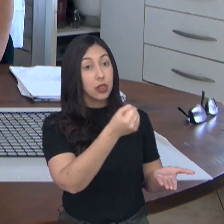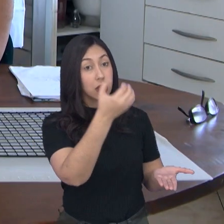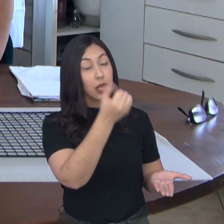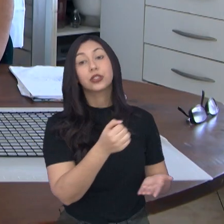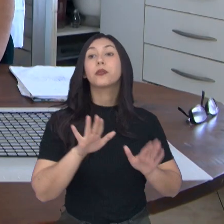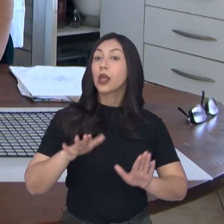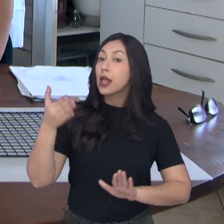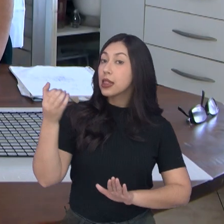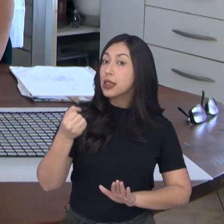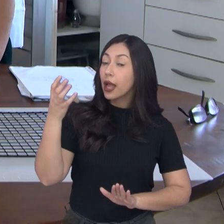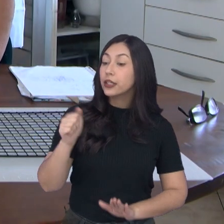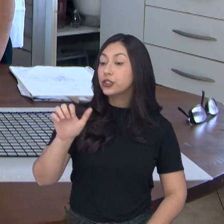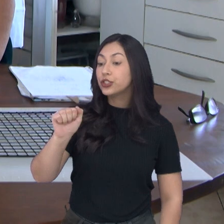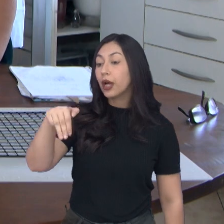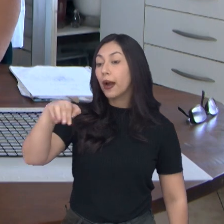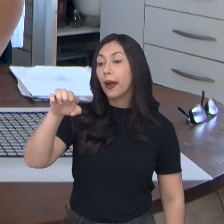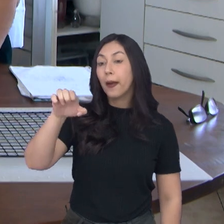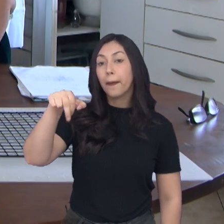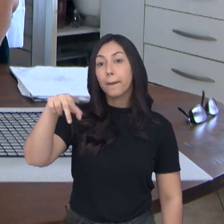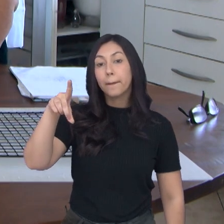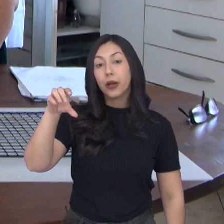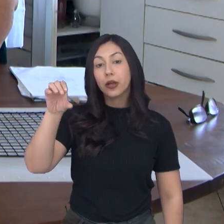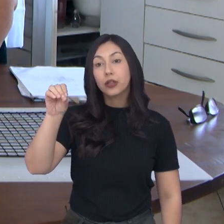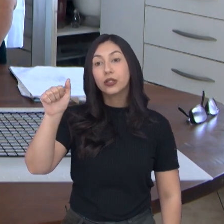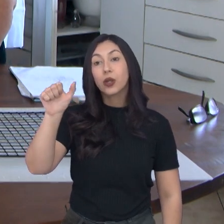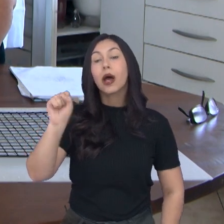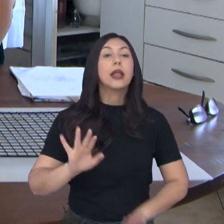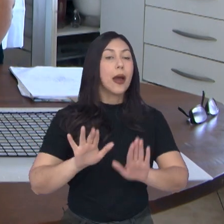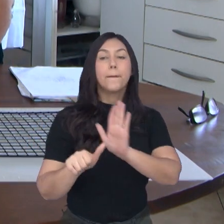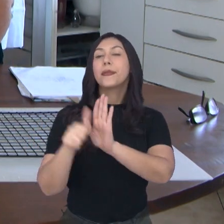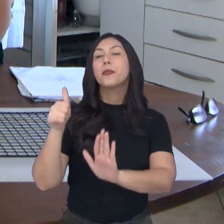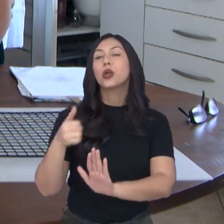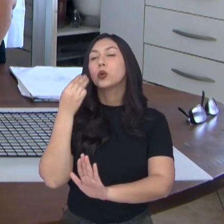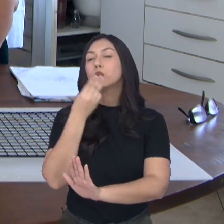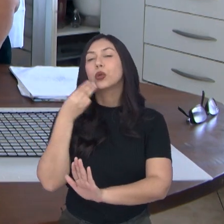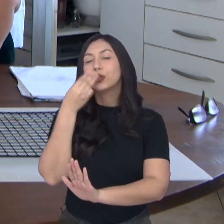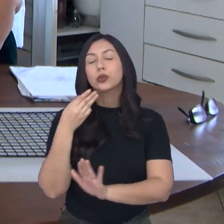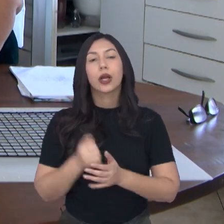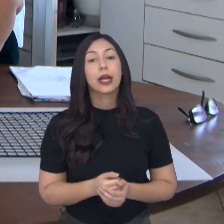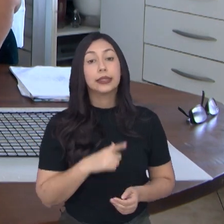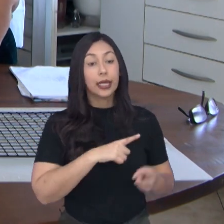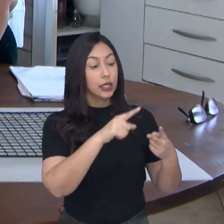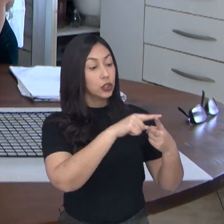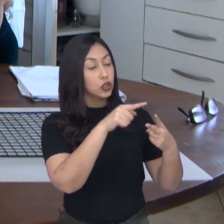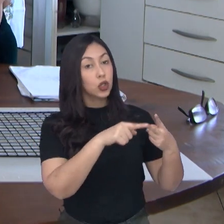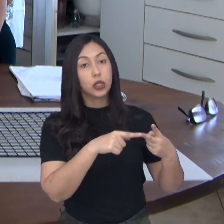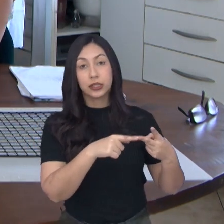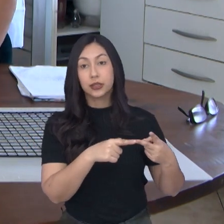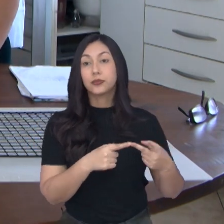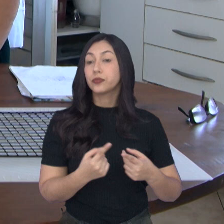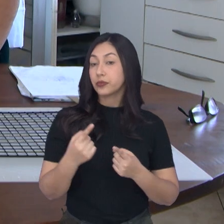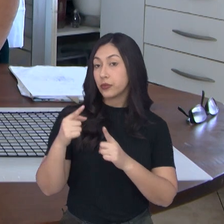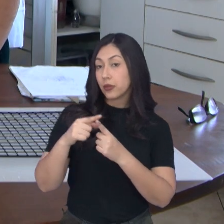amêndoas. Leite vegetal de... Posso pôr tudo? É, melhor você pôr açúcar primeiro. Primeiro o açúcar. Tem 2 tipos de açúcar. Açúcar